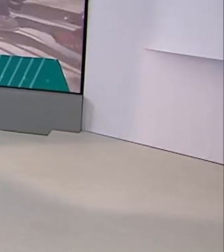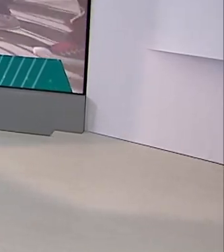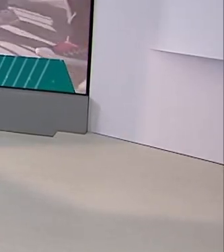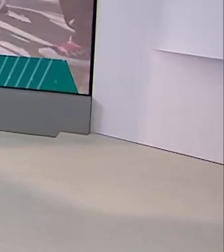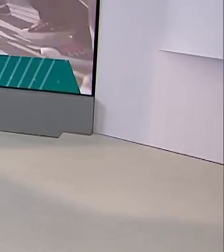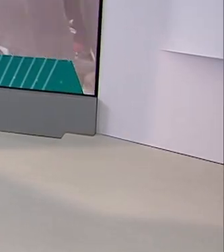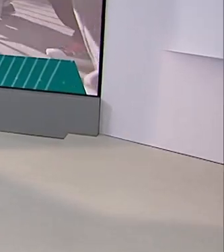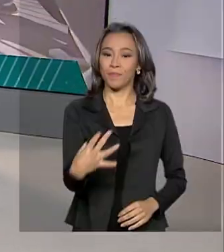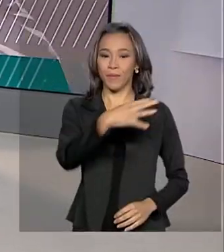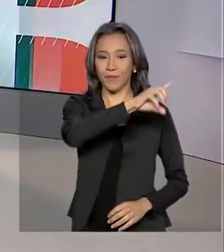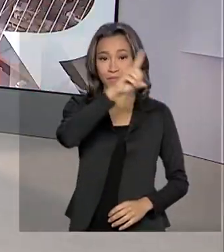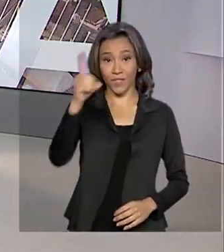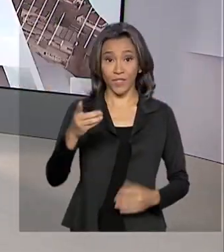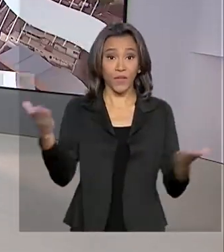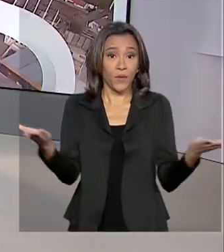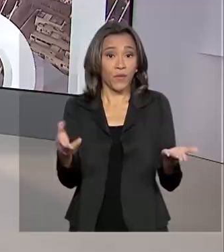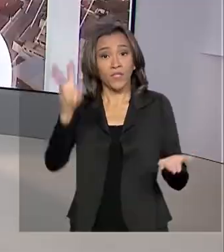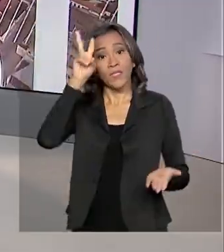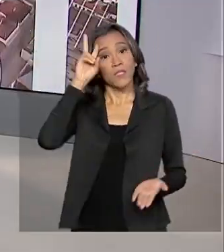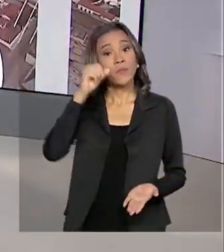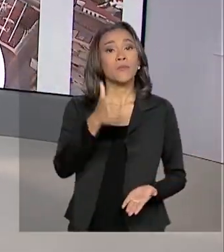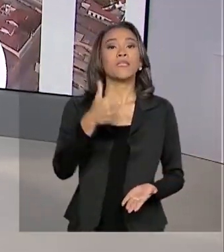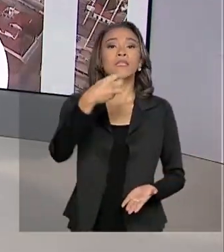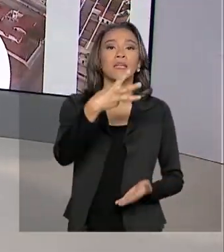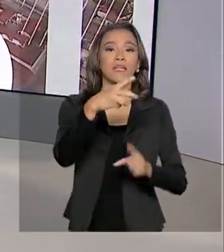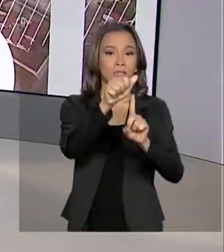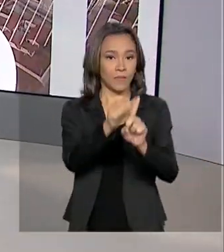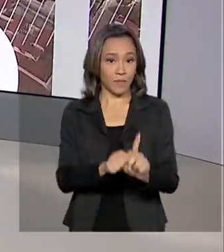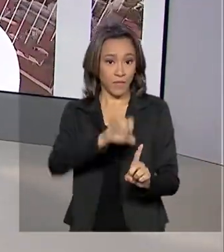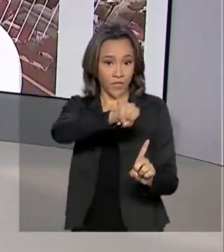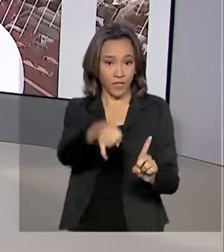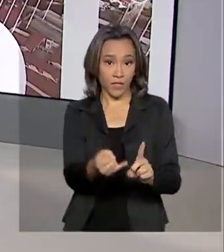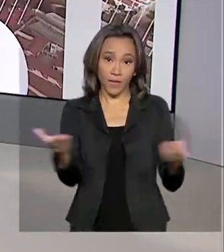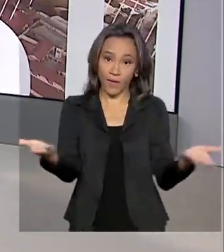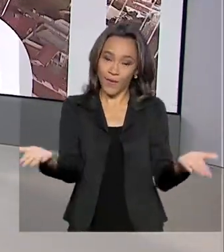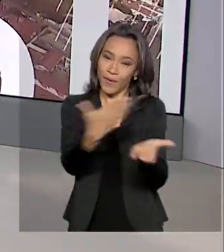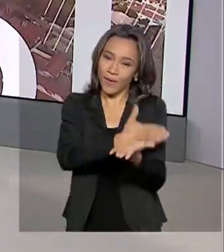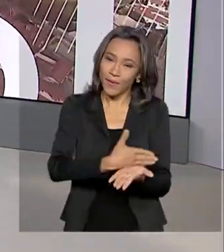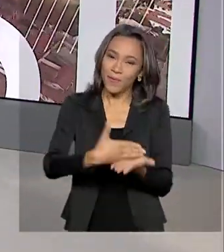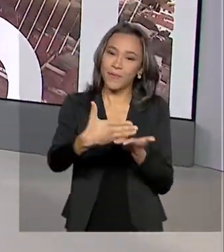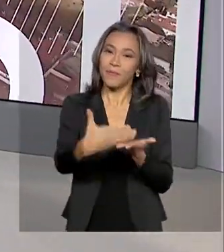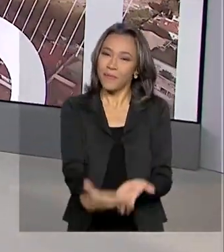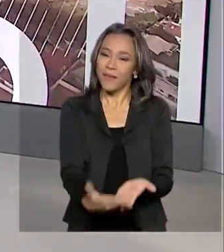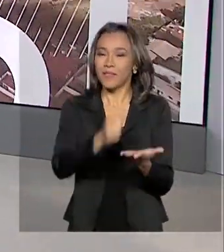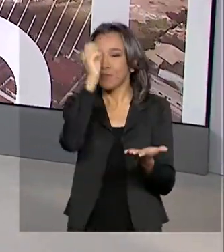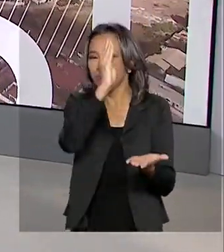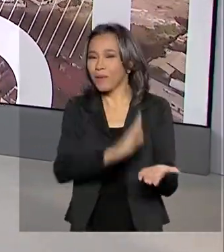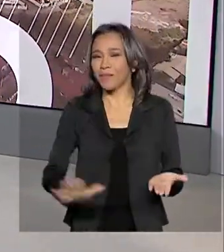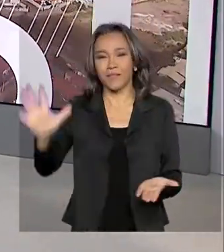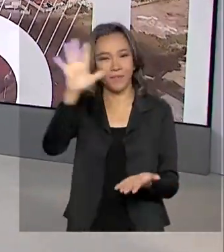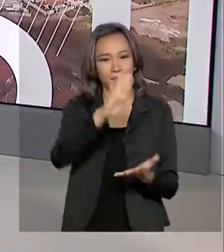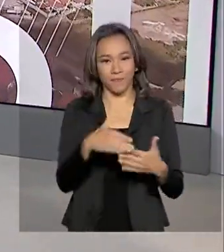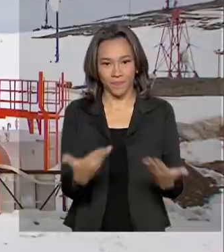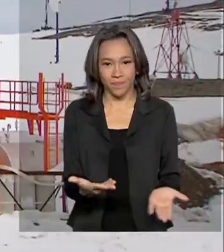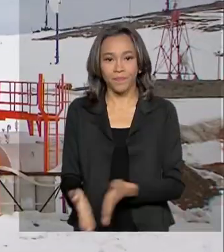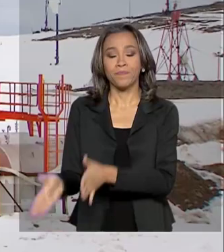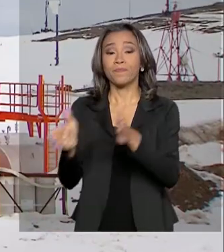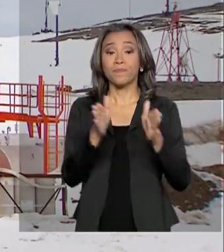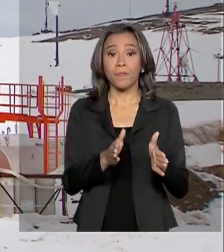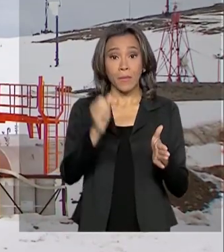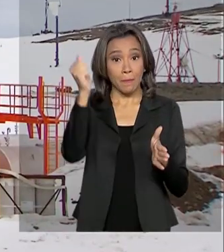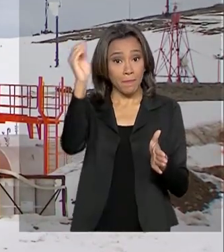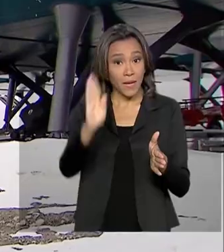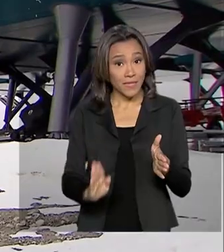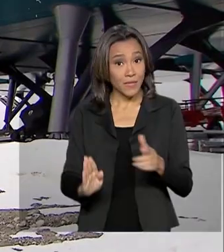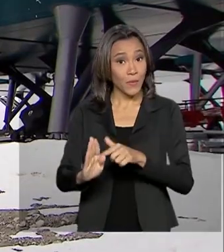Olá, bom dia para você. Hoje é segunda-feira, 13 de janeiro. Começa agora o Brasil em Dia para todo o país.